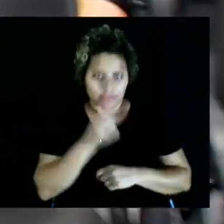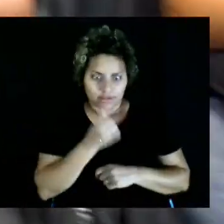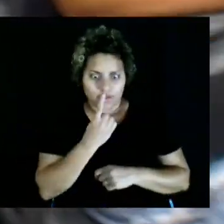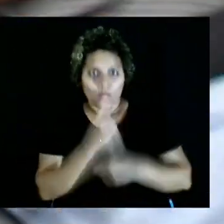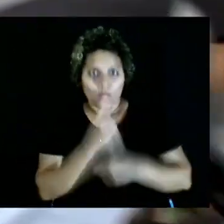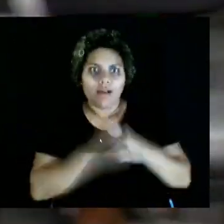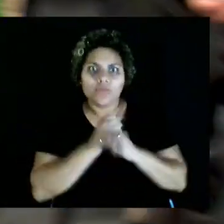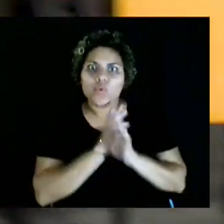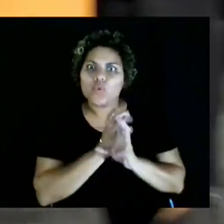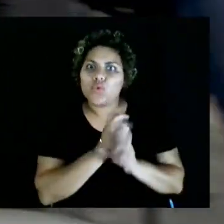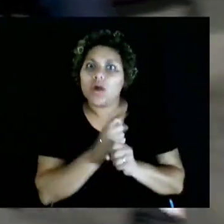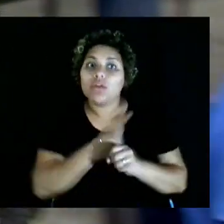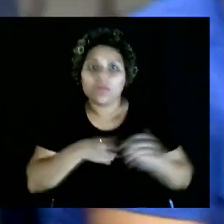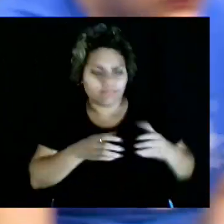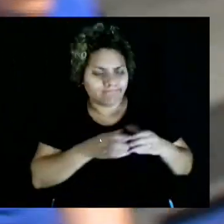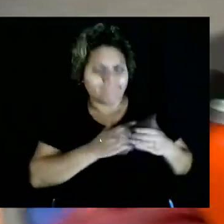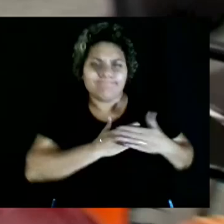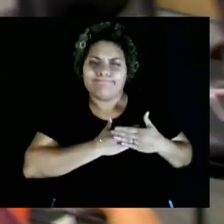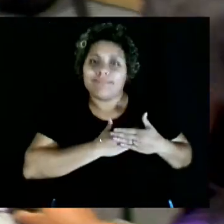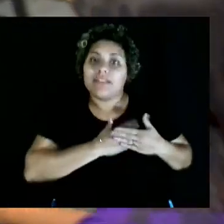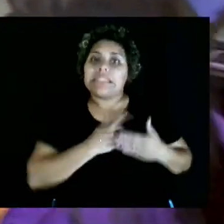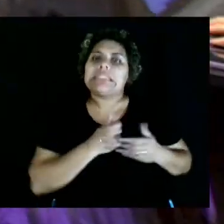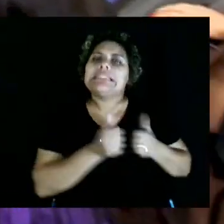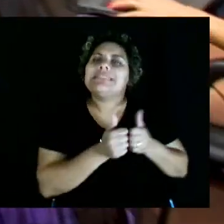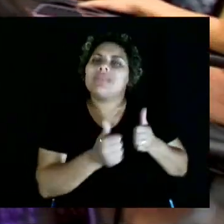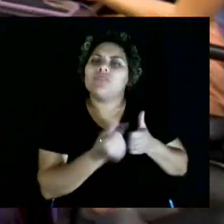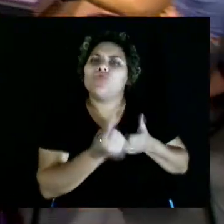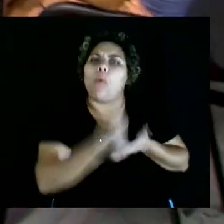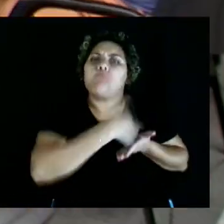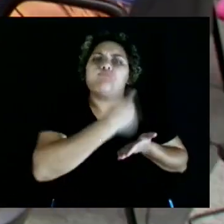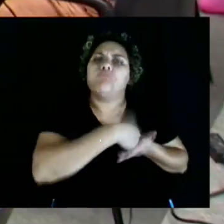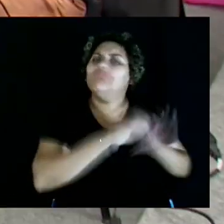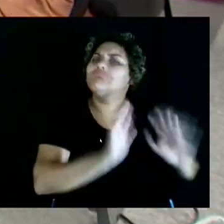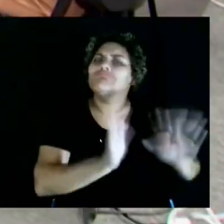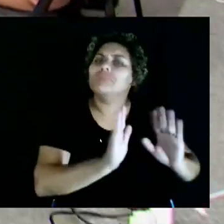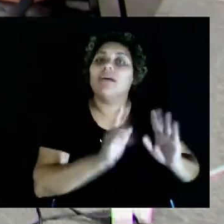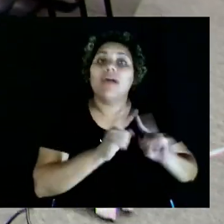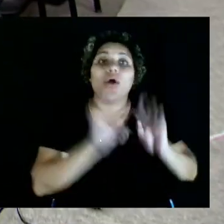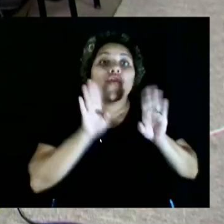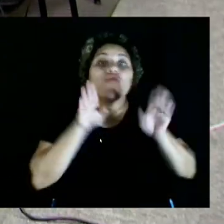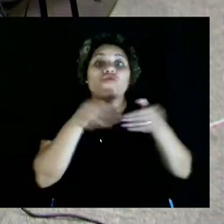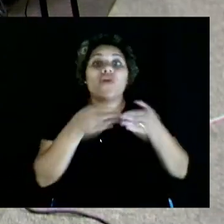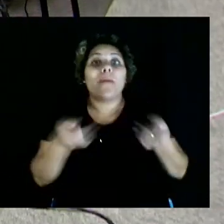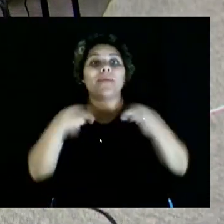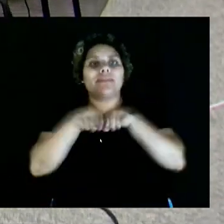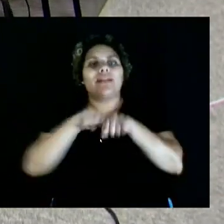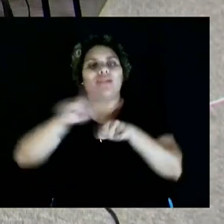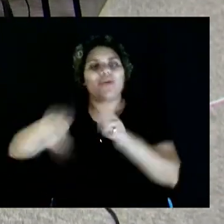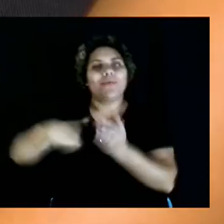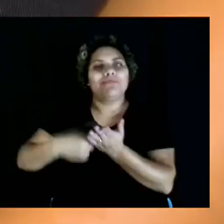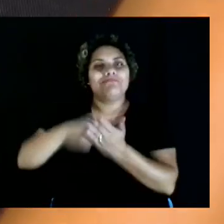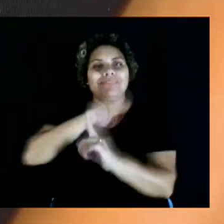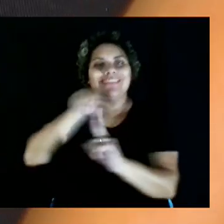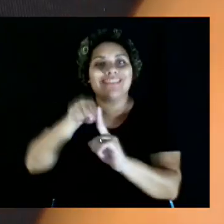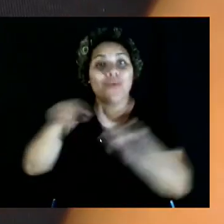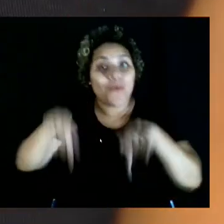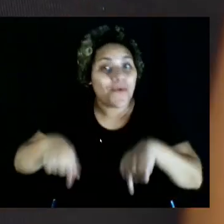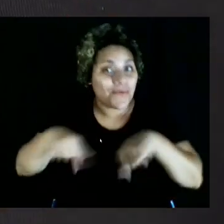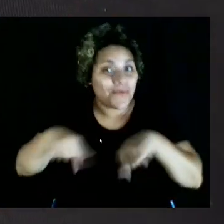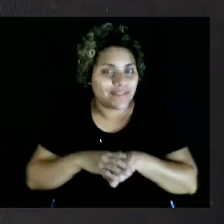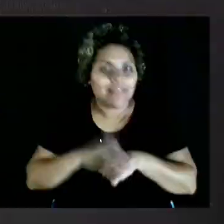parceria, a função do CIEE é a empregabilidade dos jovens, é a nossa missão. Hoje, mais de 6 milhões de